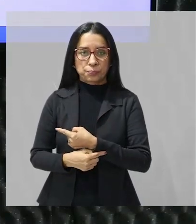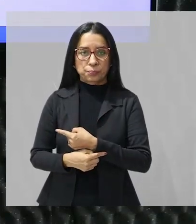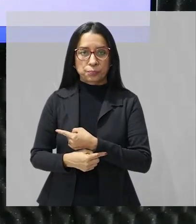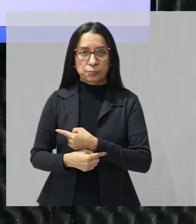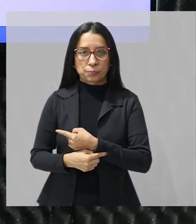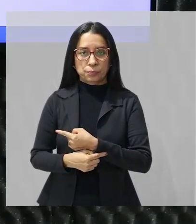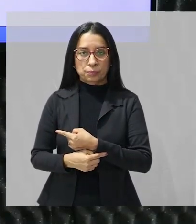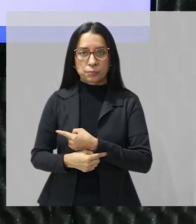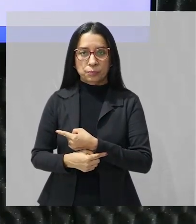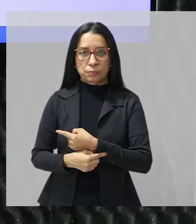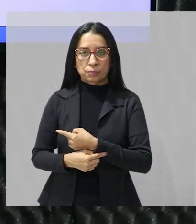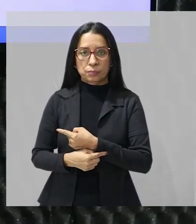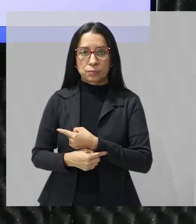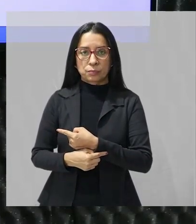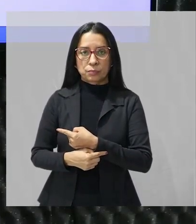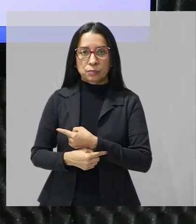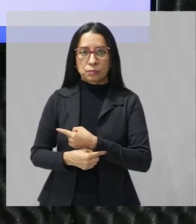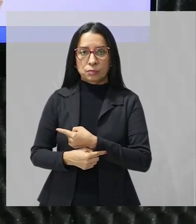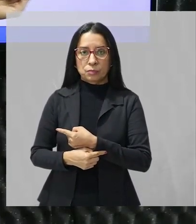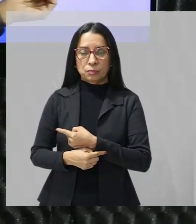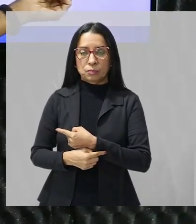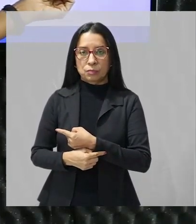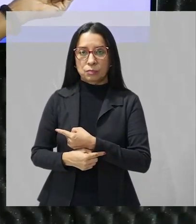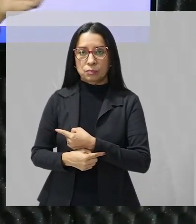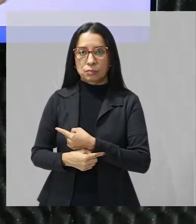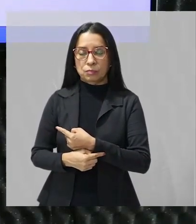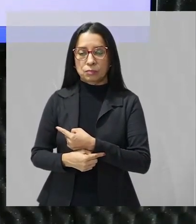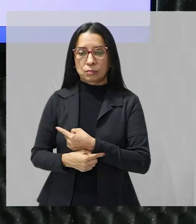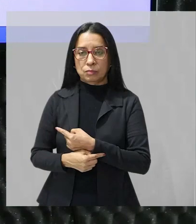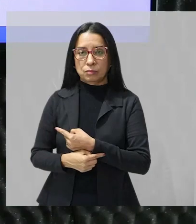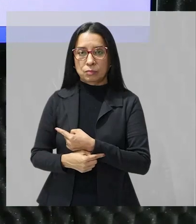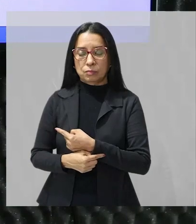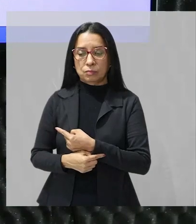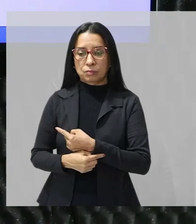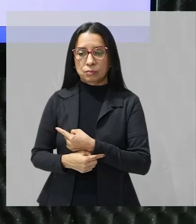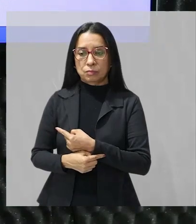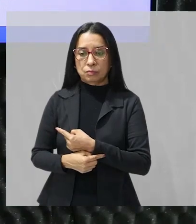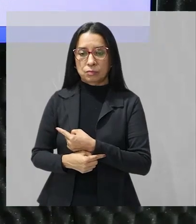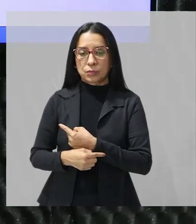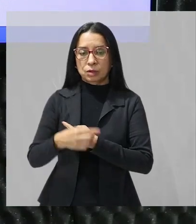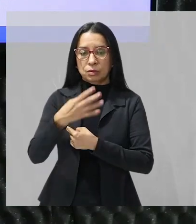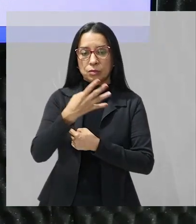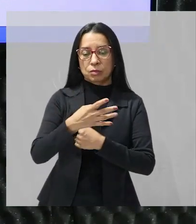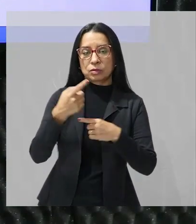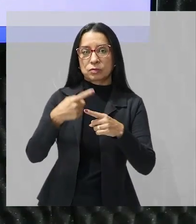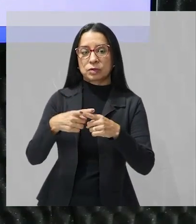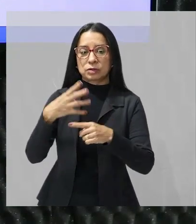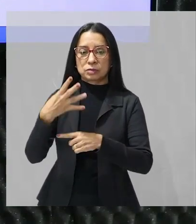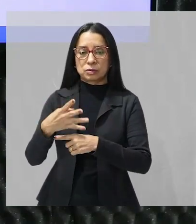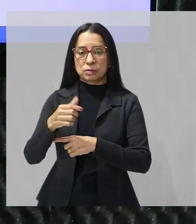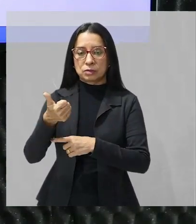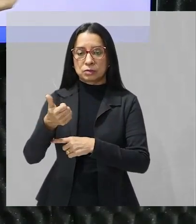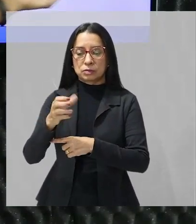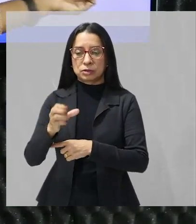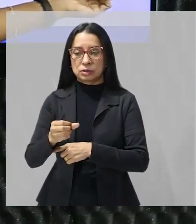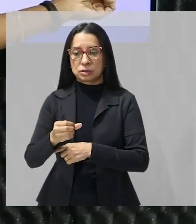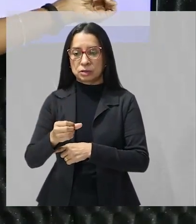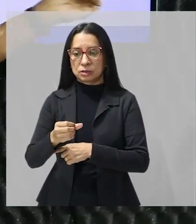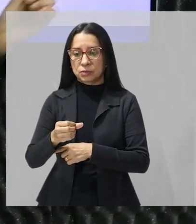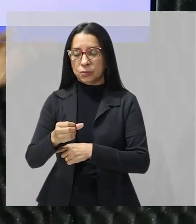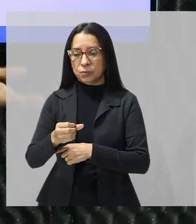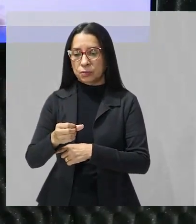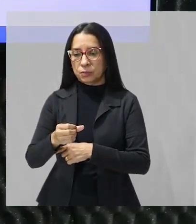16, 400A vezes 4, 1.600A, e 20B vezes